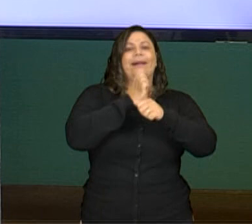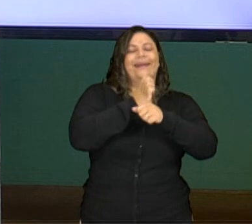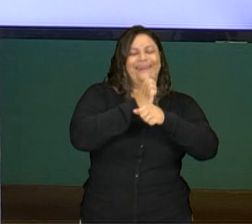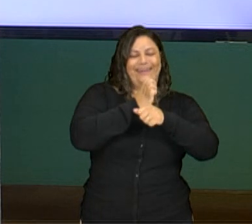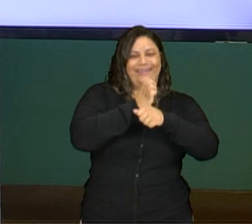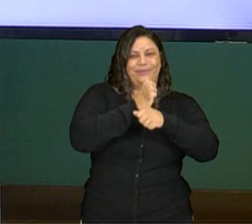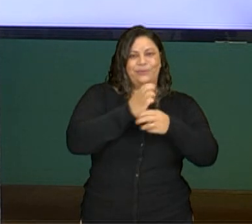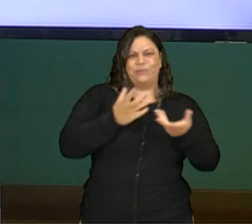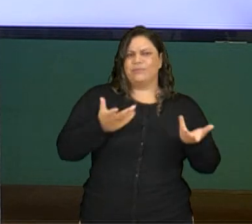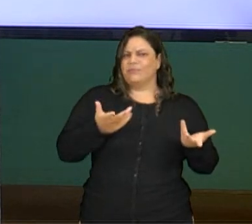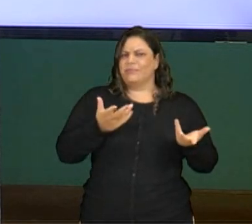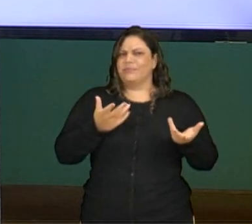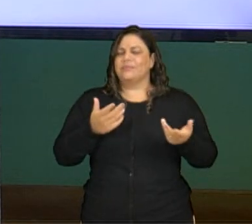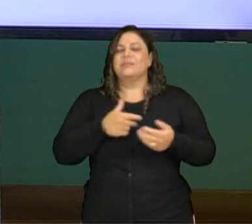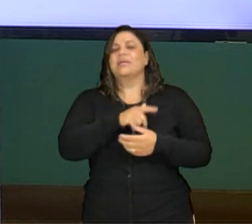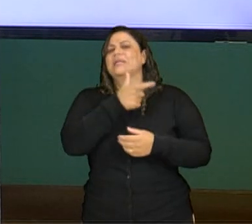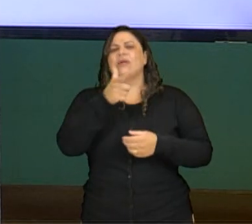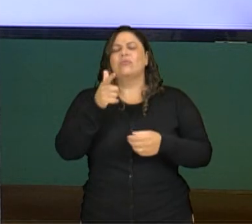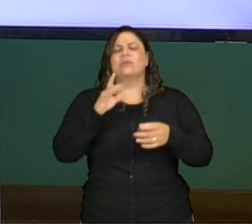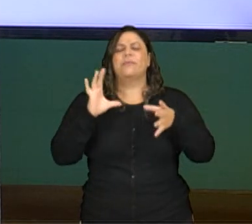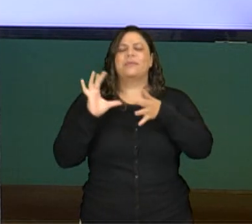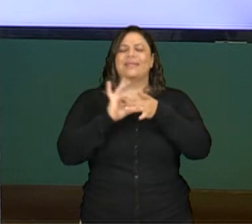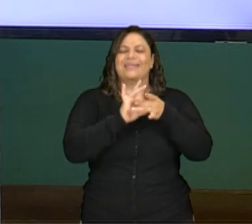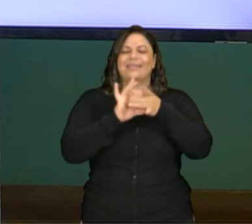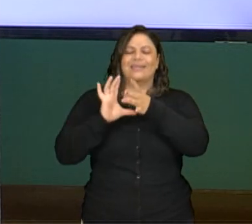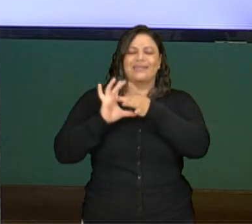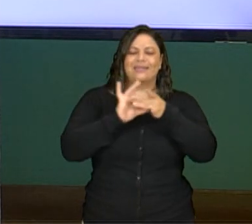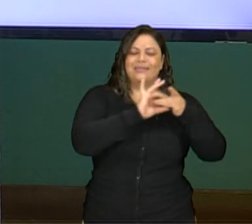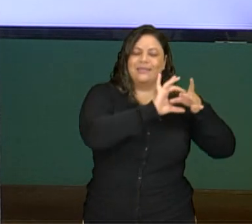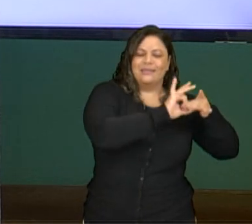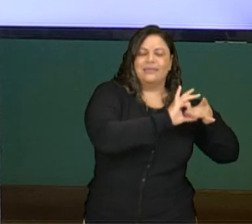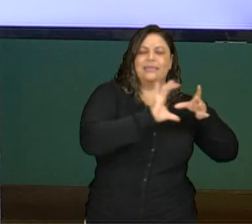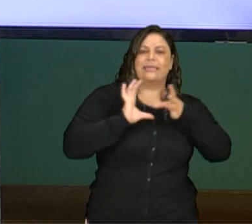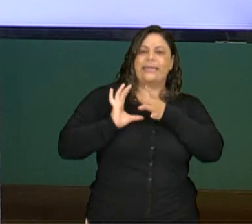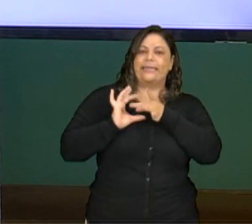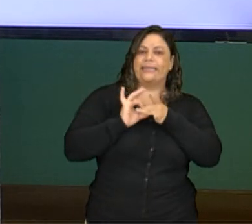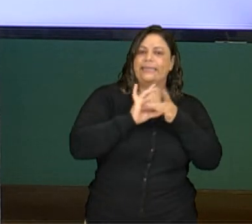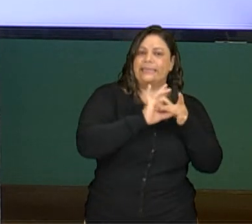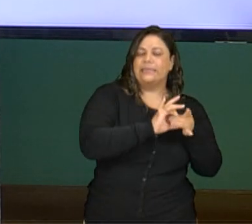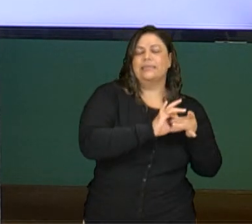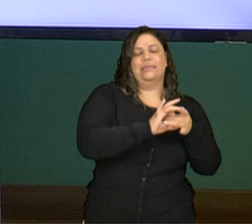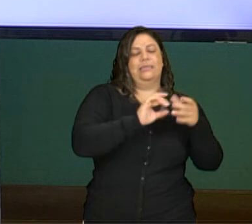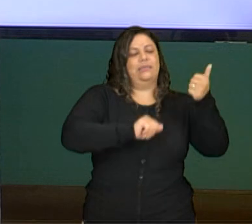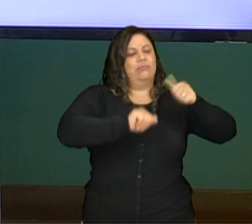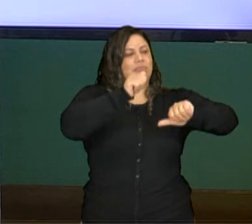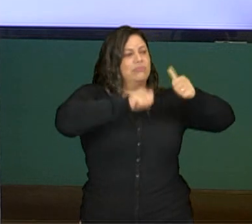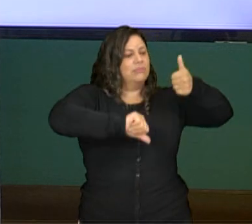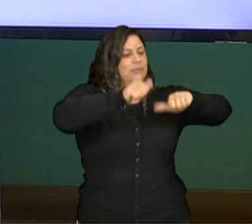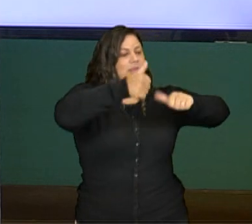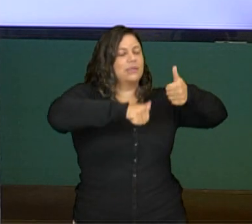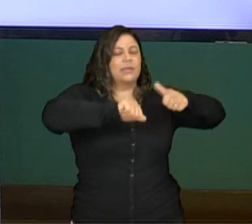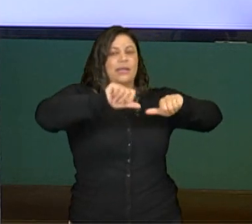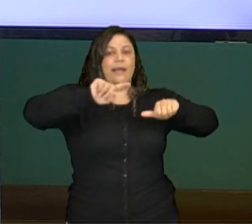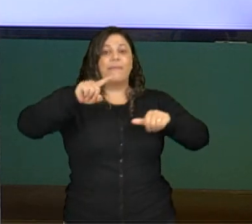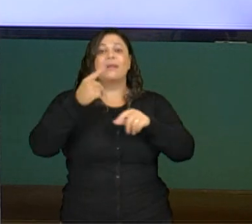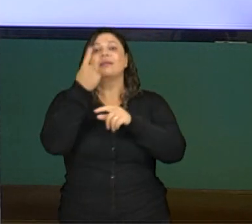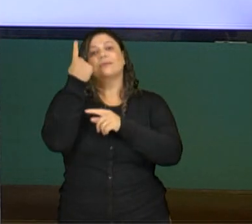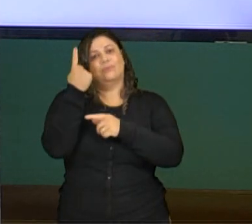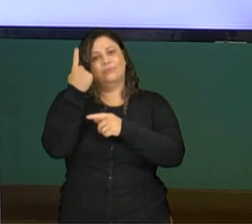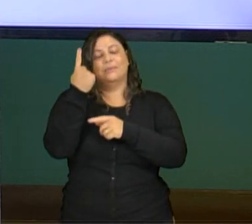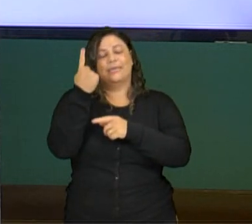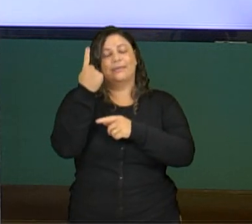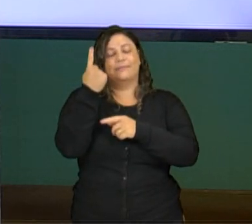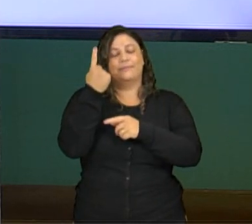elétron, ele não pode efetuar muita ligação química, muitas ligações químicas. Ele vai efetuar apenas uma ligação química. Isso